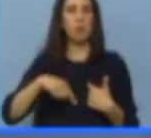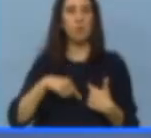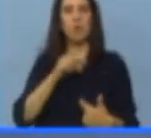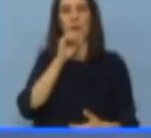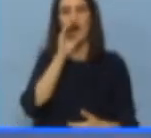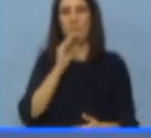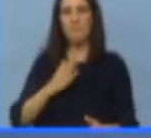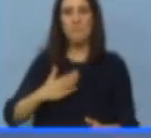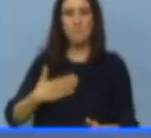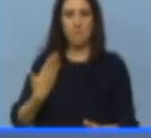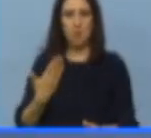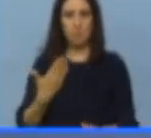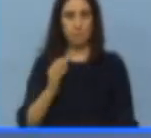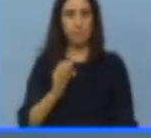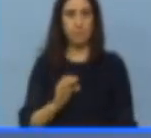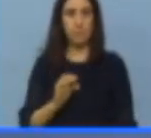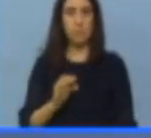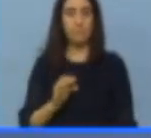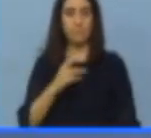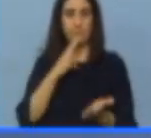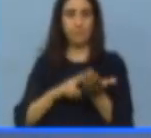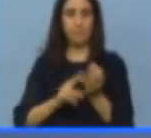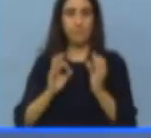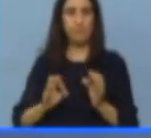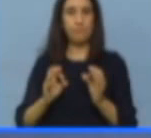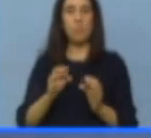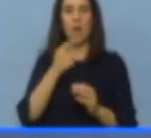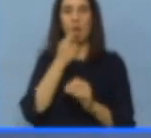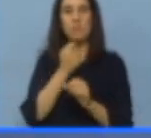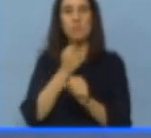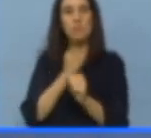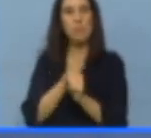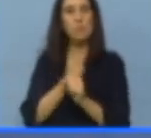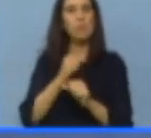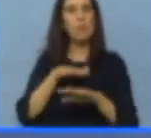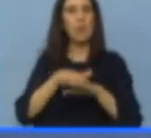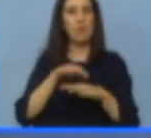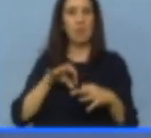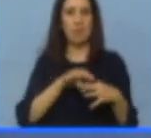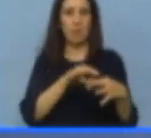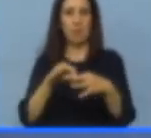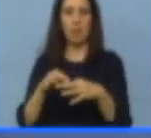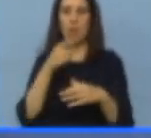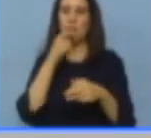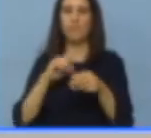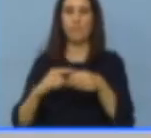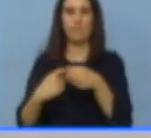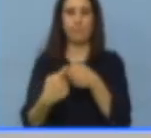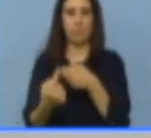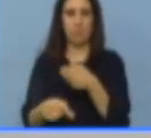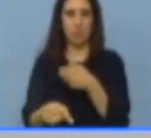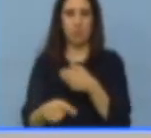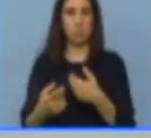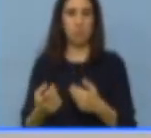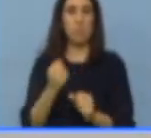vez mais, para sermos efetivos, temos que trabalhar em rede. Temos que fazer alianças, portanto, de